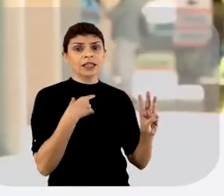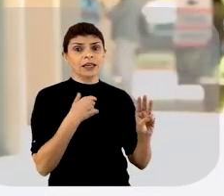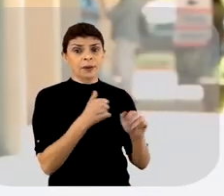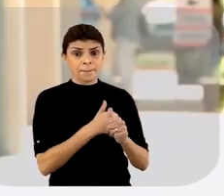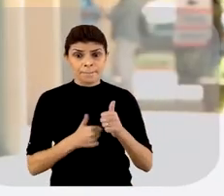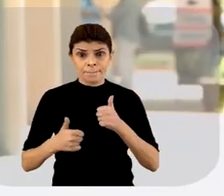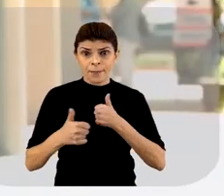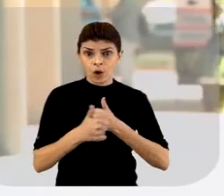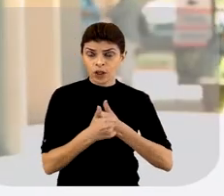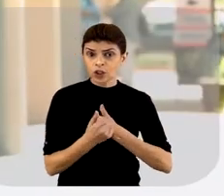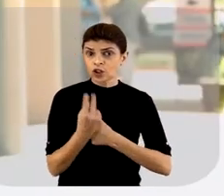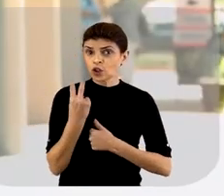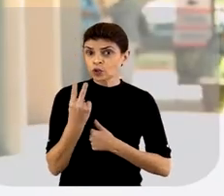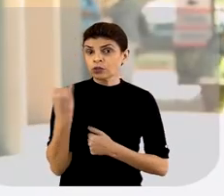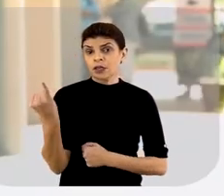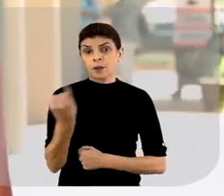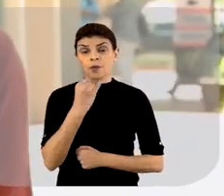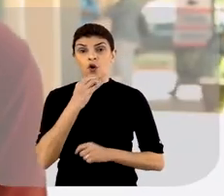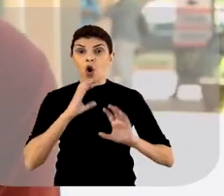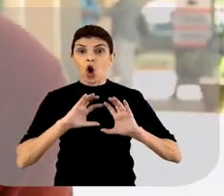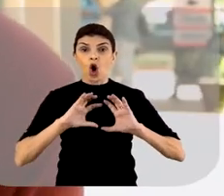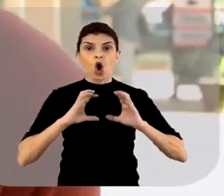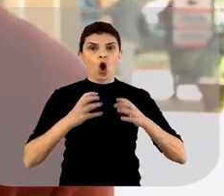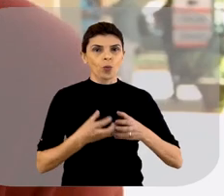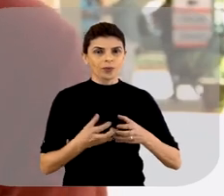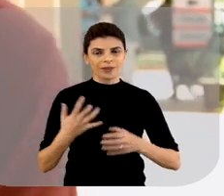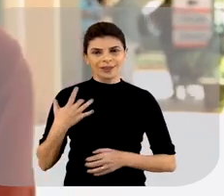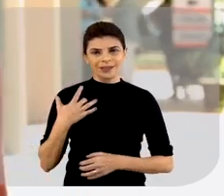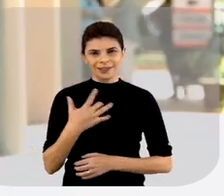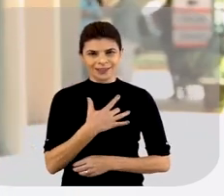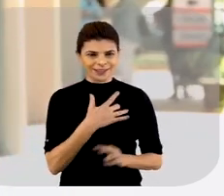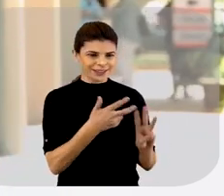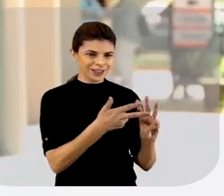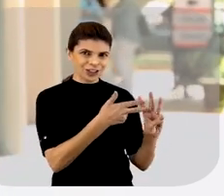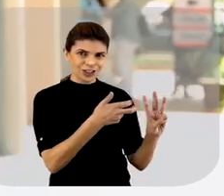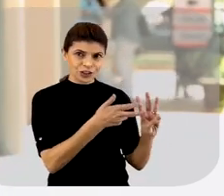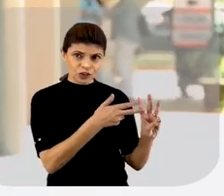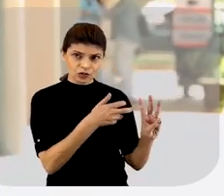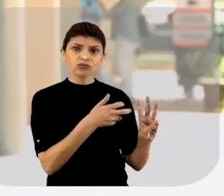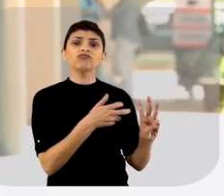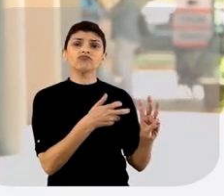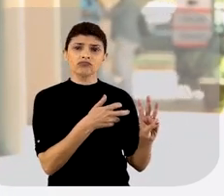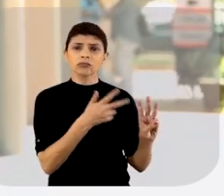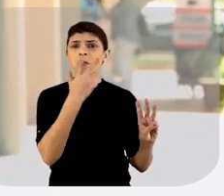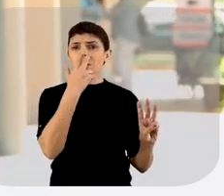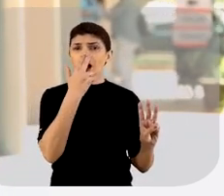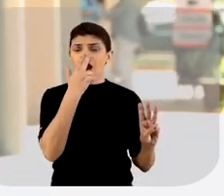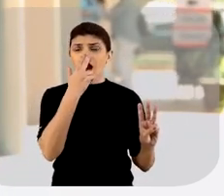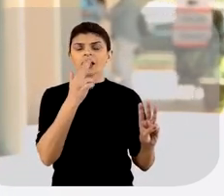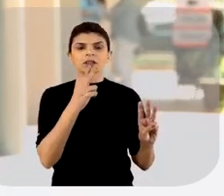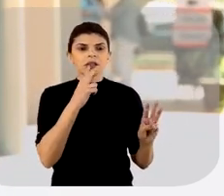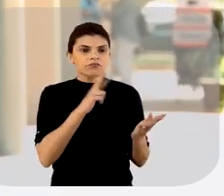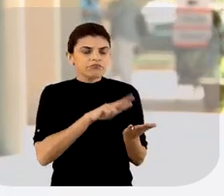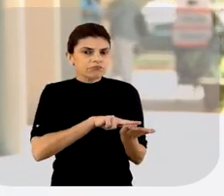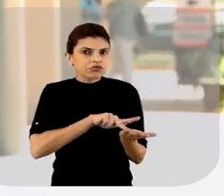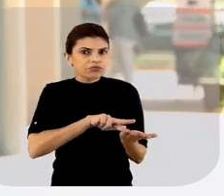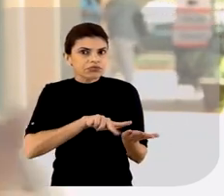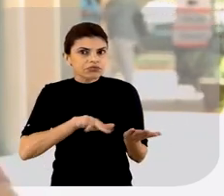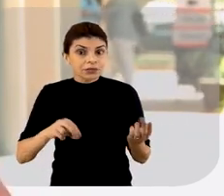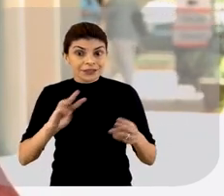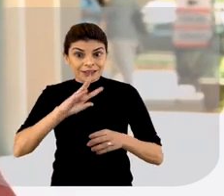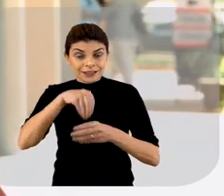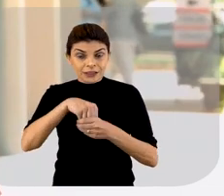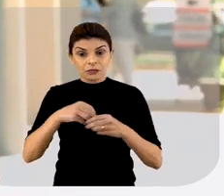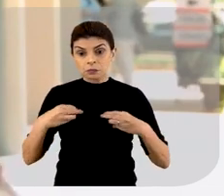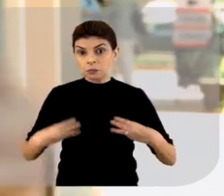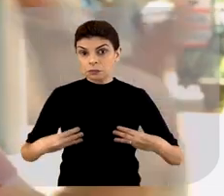muito importantes aí, um deles foi a Comissão Intersetorial de Saúde Indígena, né, que acabava sendo uma caixa de ressonância dentro do